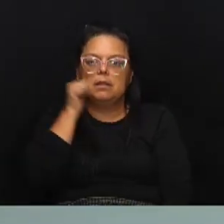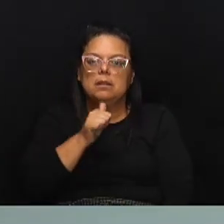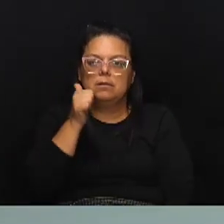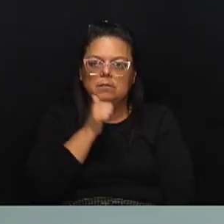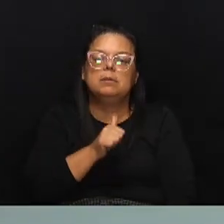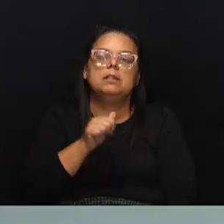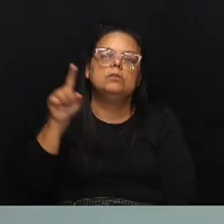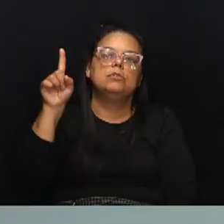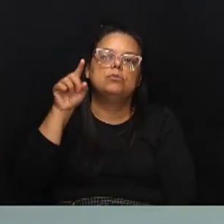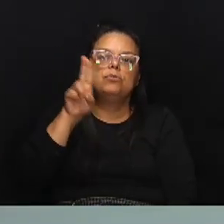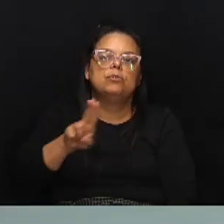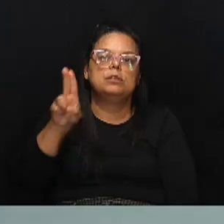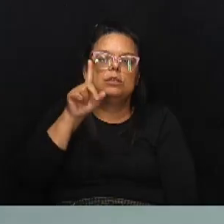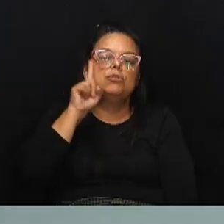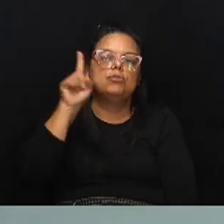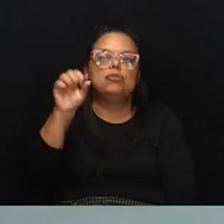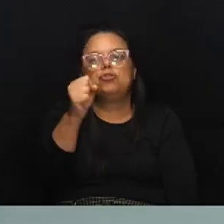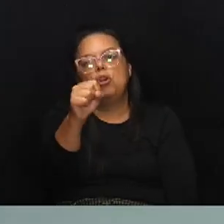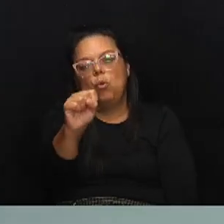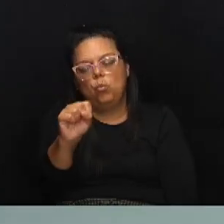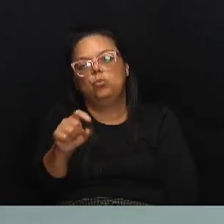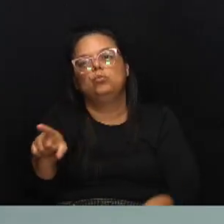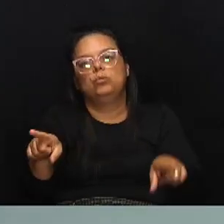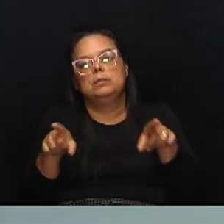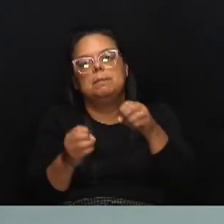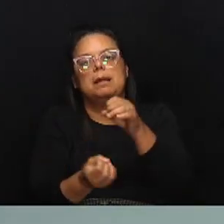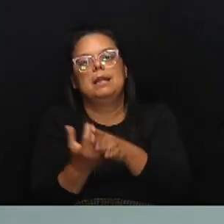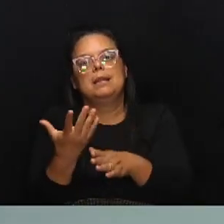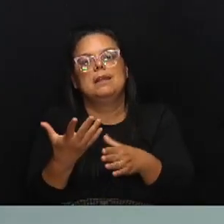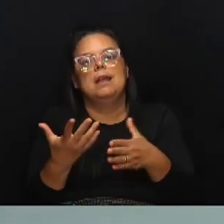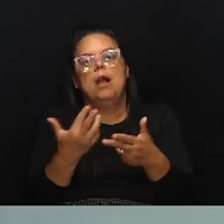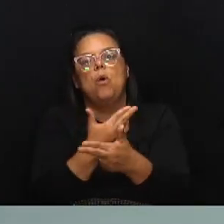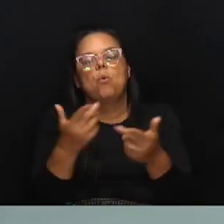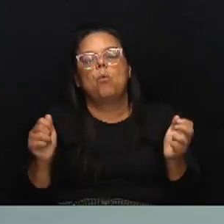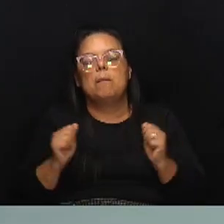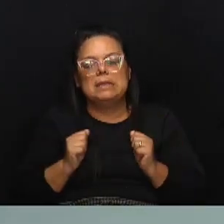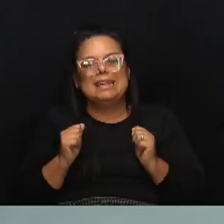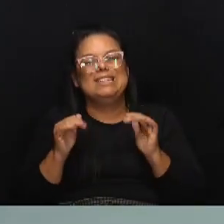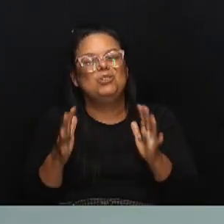dia 8 como a baliza ali, para criar algumas atitudes,